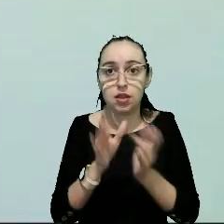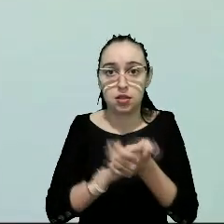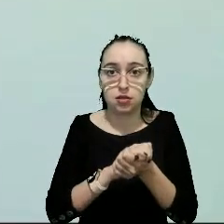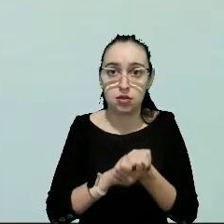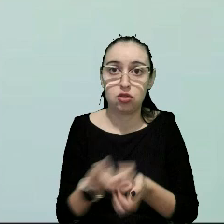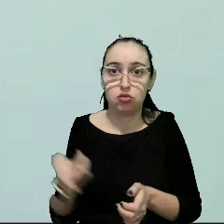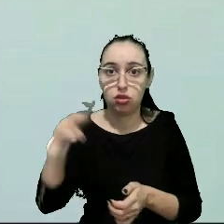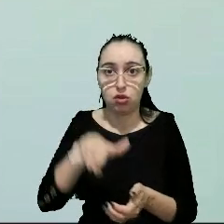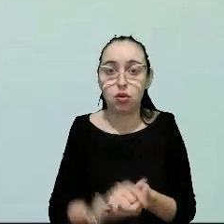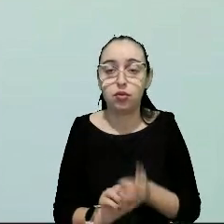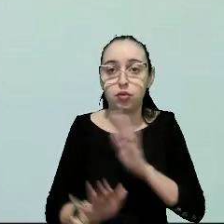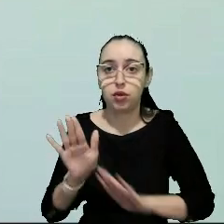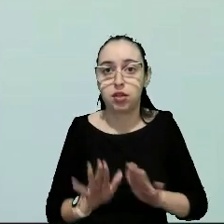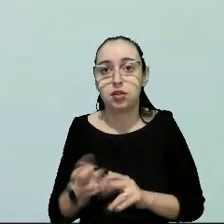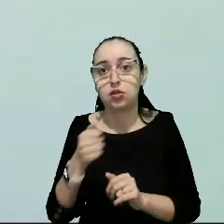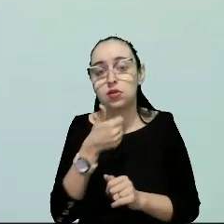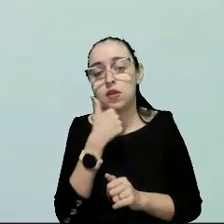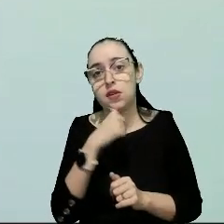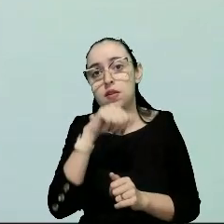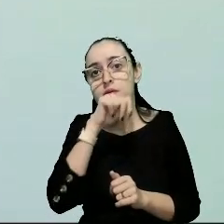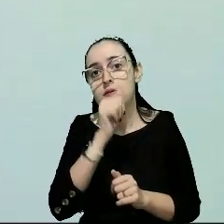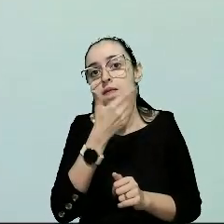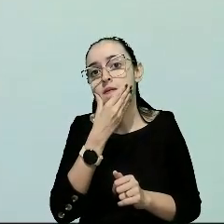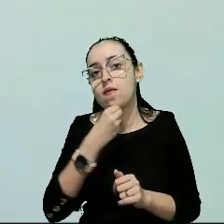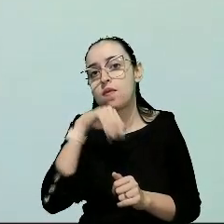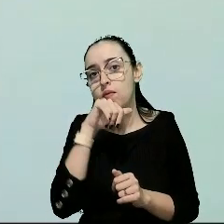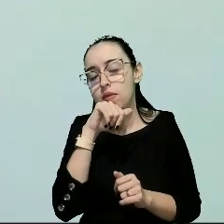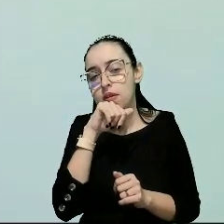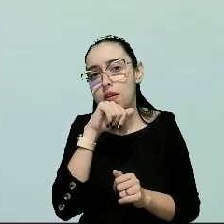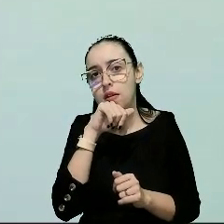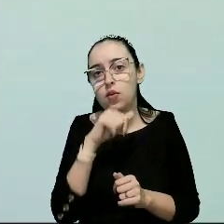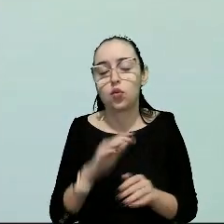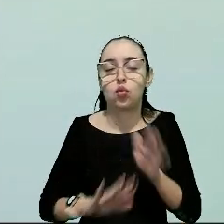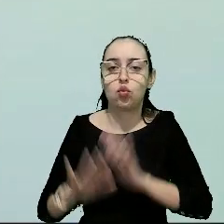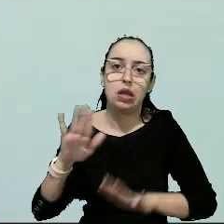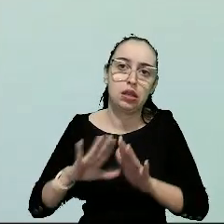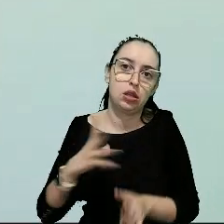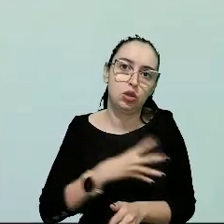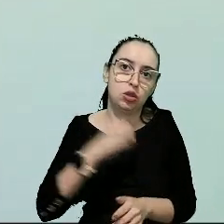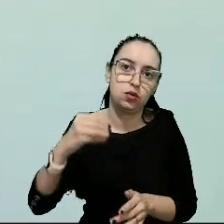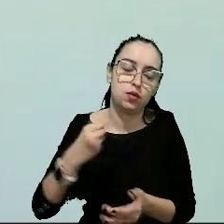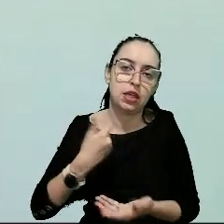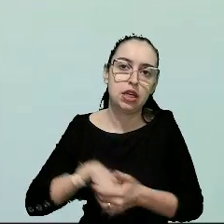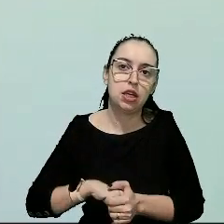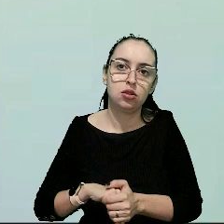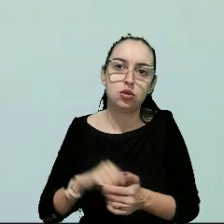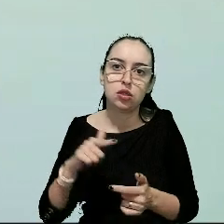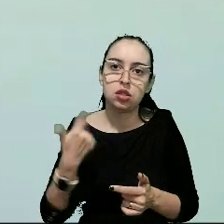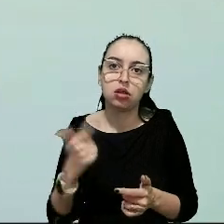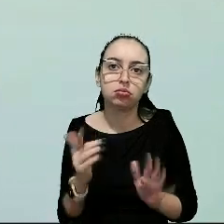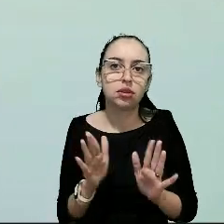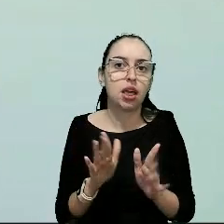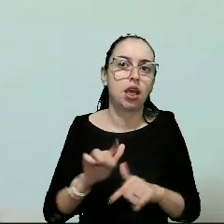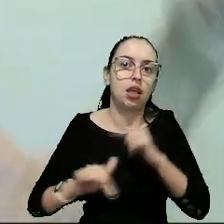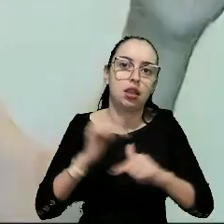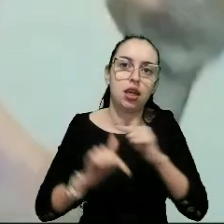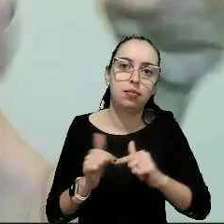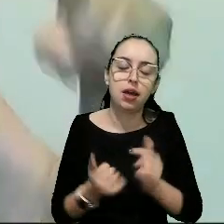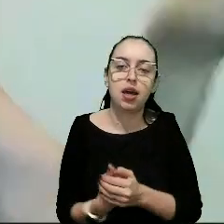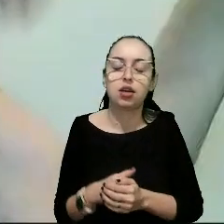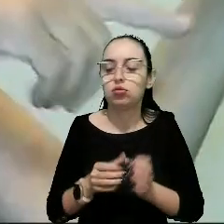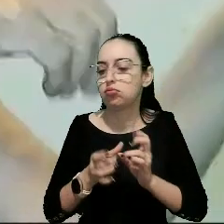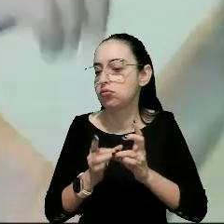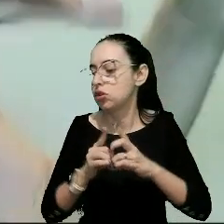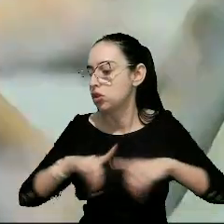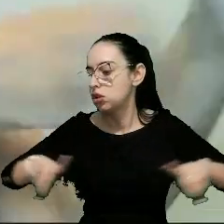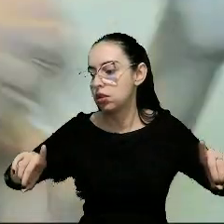aqui casando de novo, cuidando dos pais, às vezes está cuidando dos filhos que estão desempregados, que está morando na casa delas, está morando,